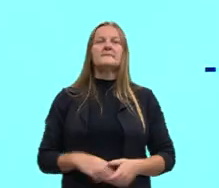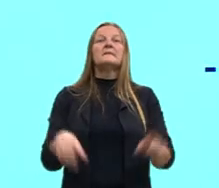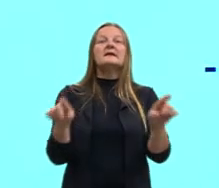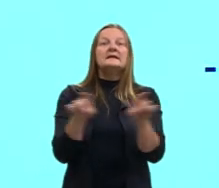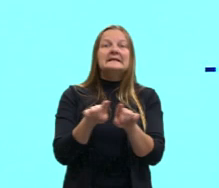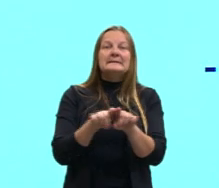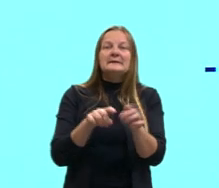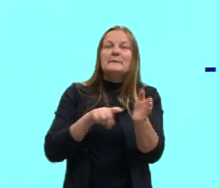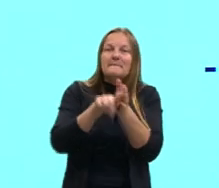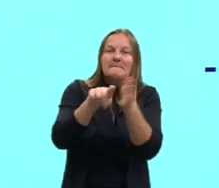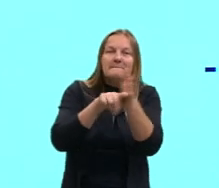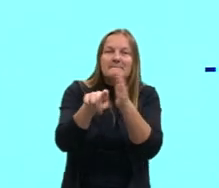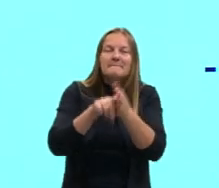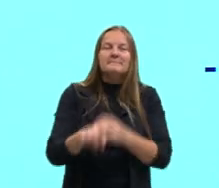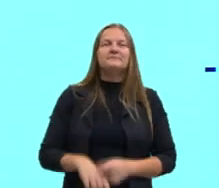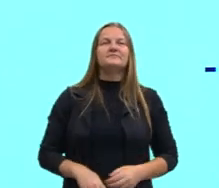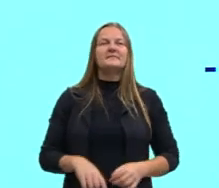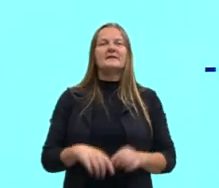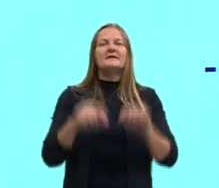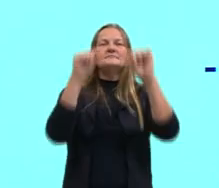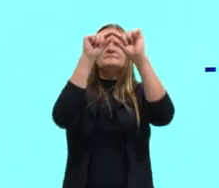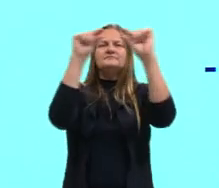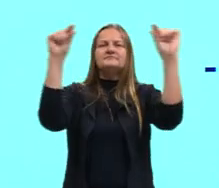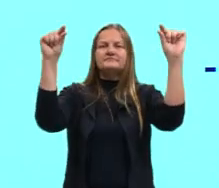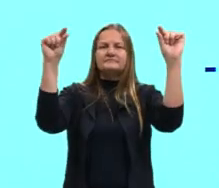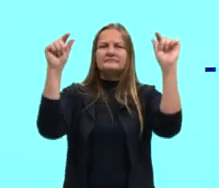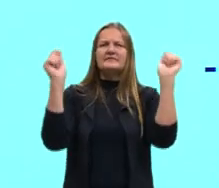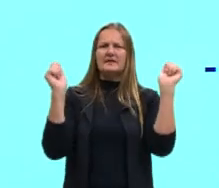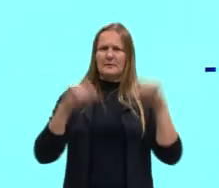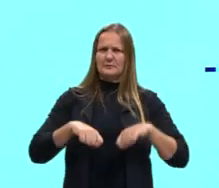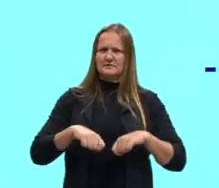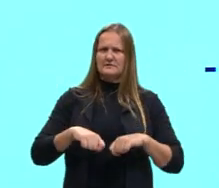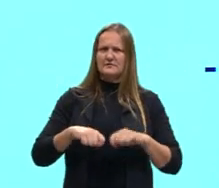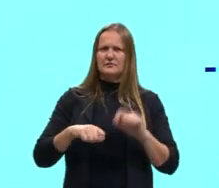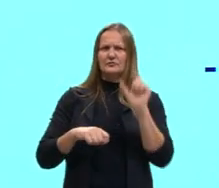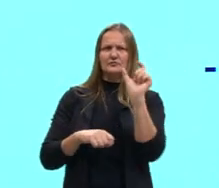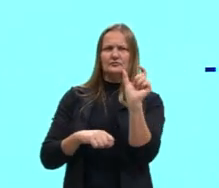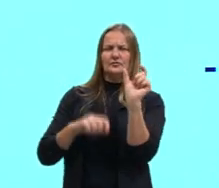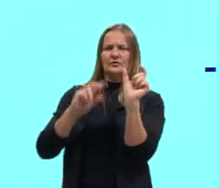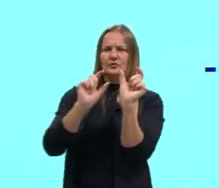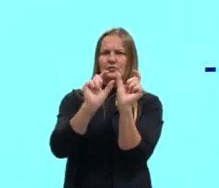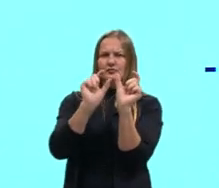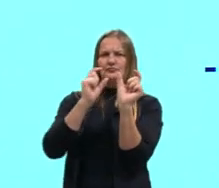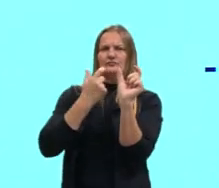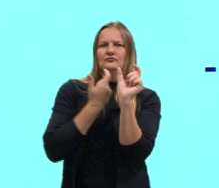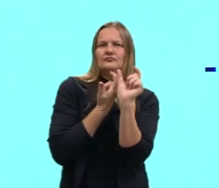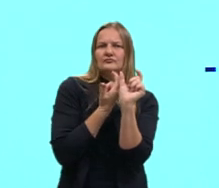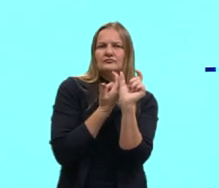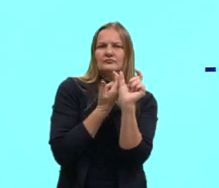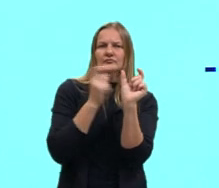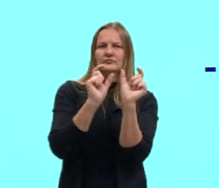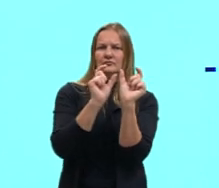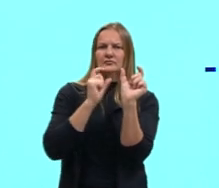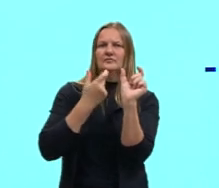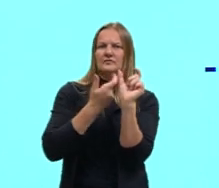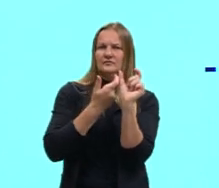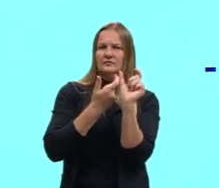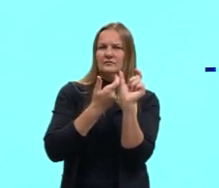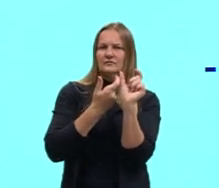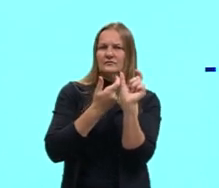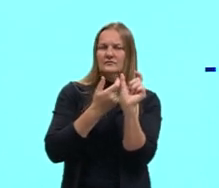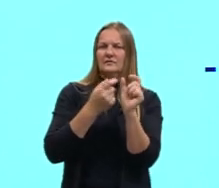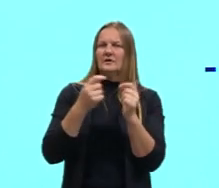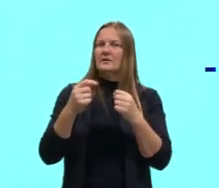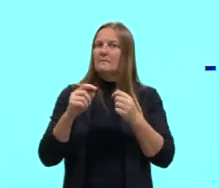a segunda pergunta a frase poderia ter inversão de ordem das informações sem alterar